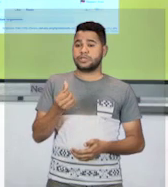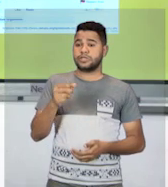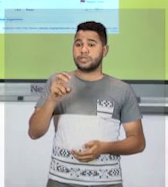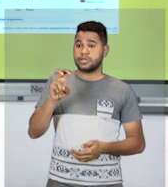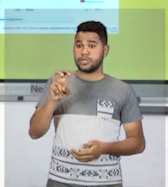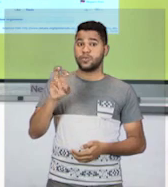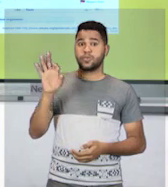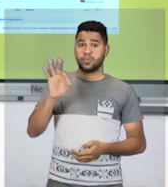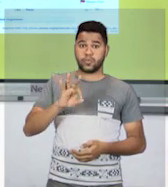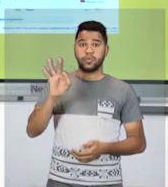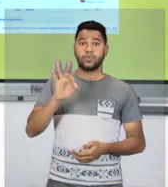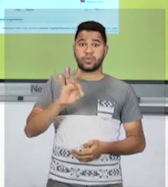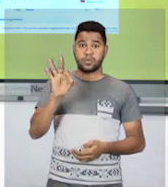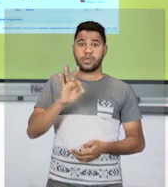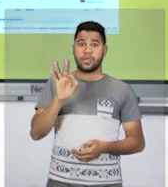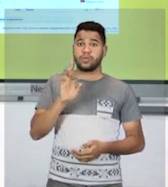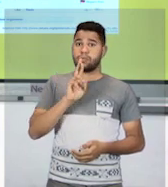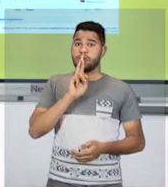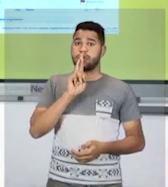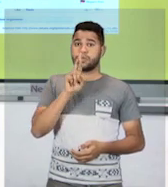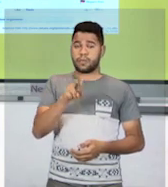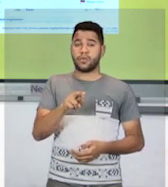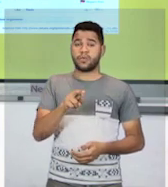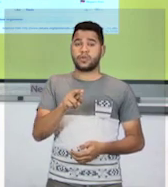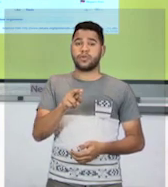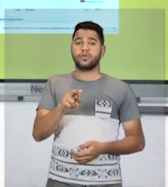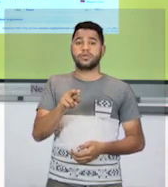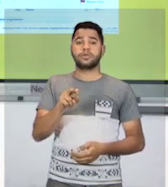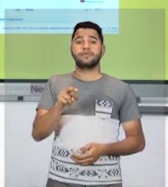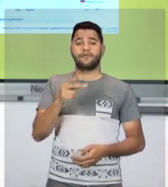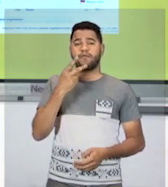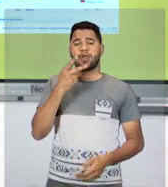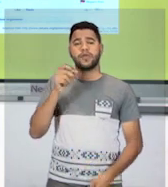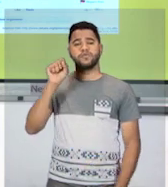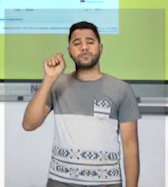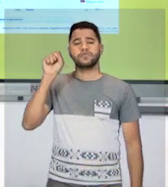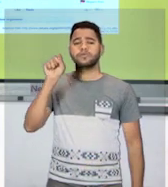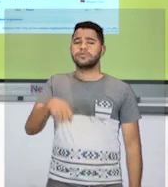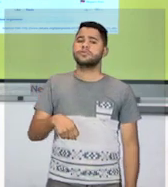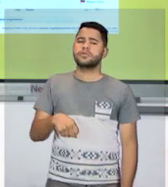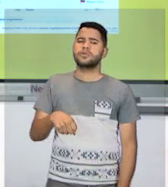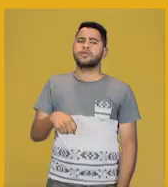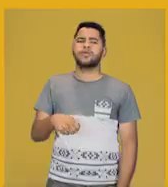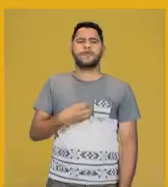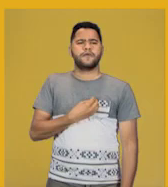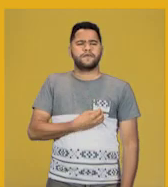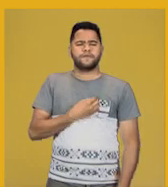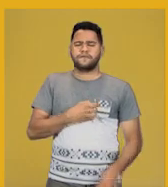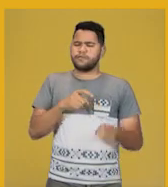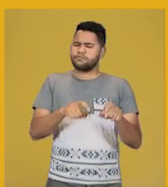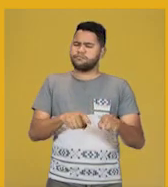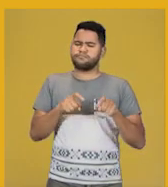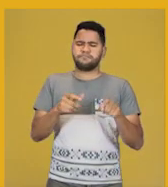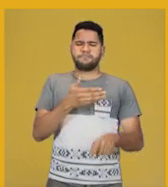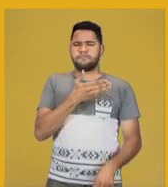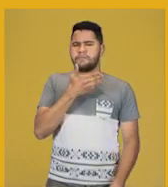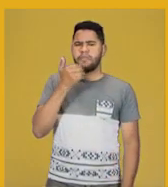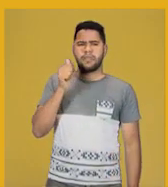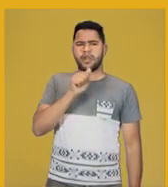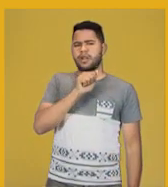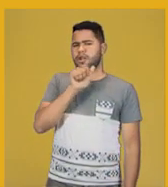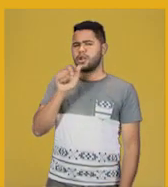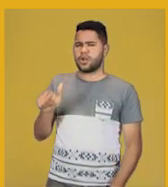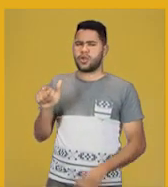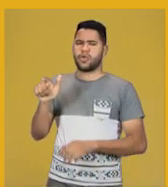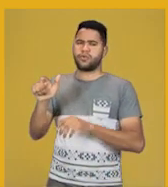65 por cento das pessoas que responderam essa pesquisa disseram que sim living in the countryside is